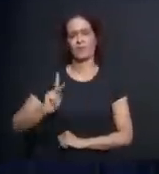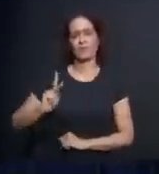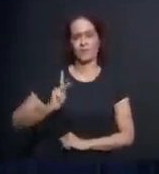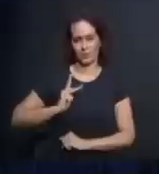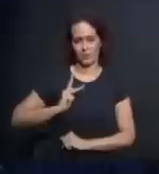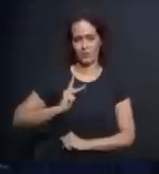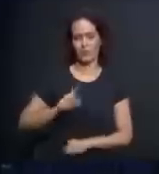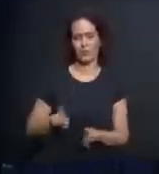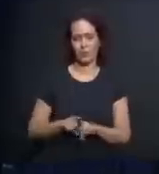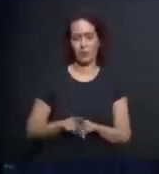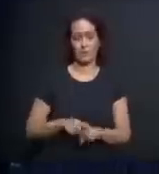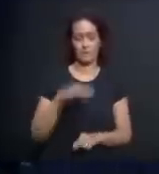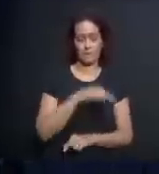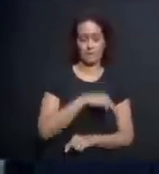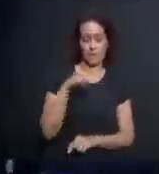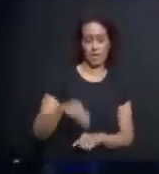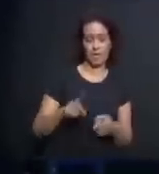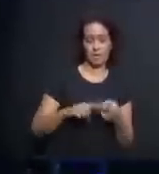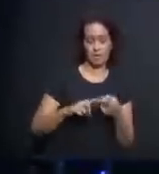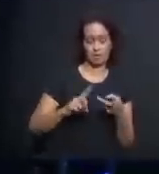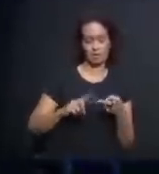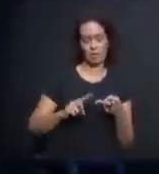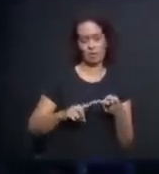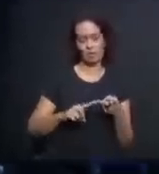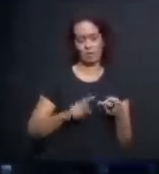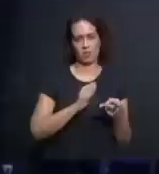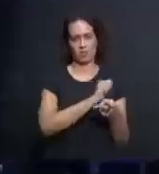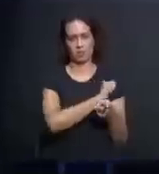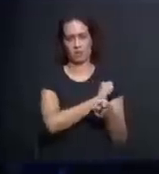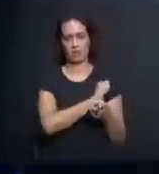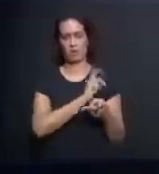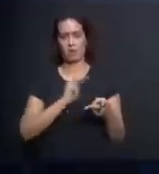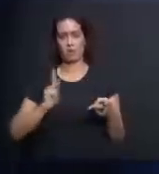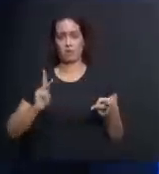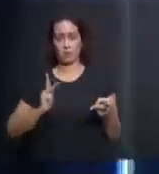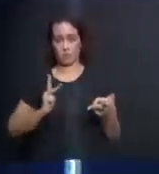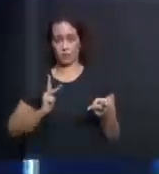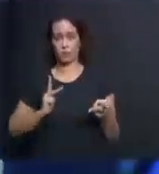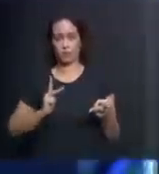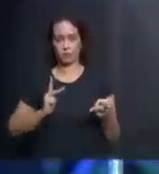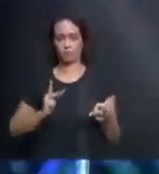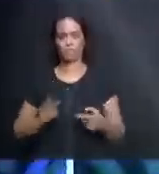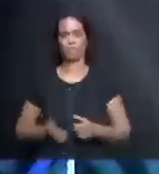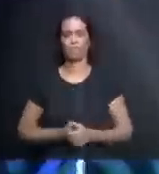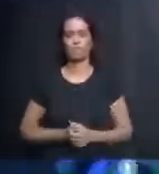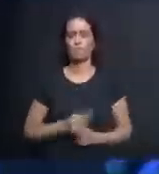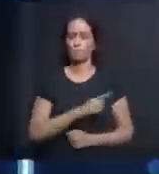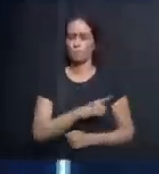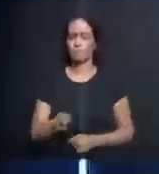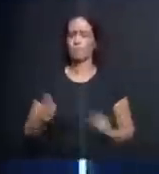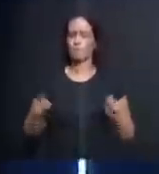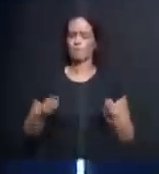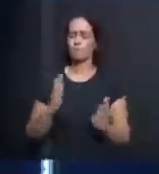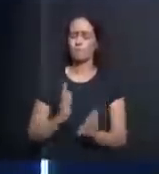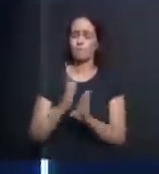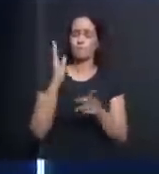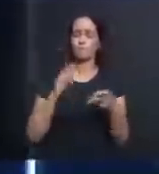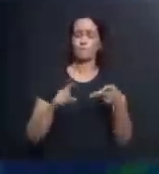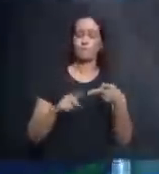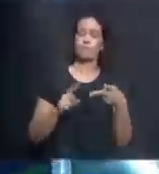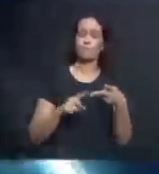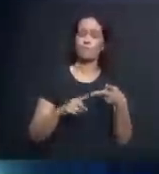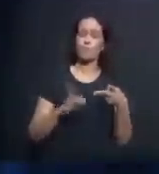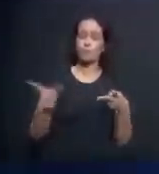mais famoso pelo martelo de Thor que ele pegou do que pelo escudo que ele carregou. Você sabia que você pode descobrir uma segunda veia em